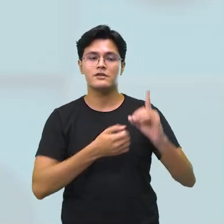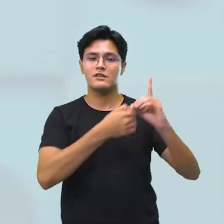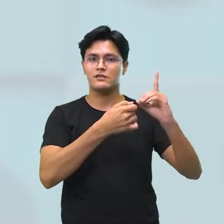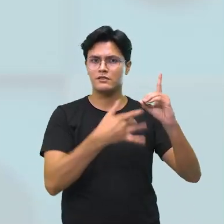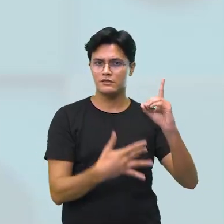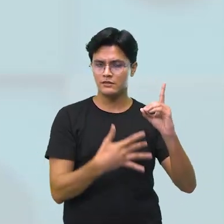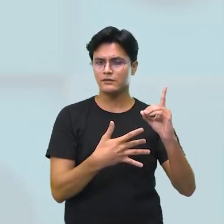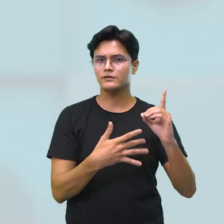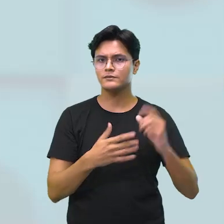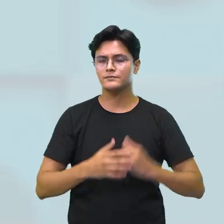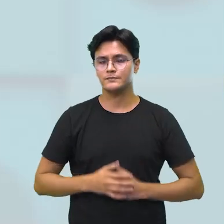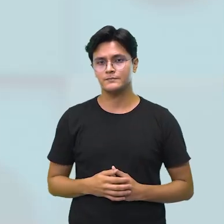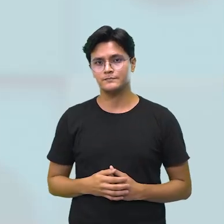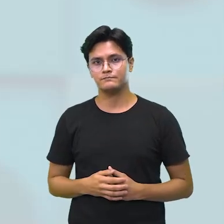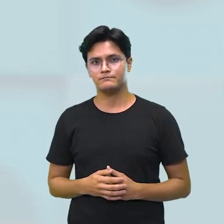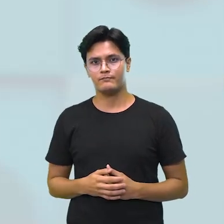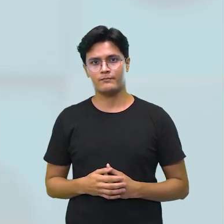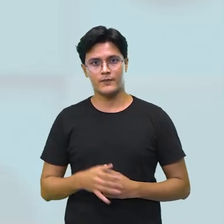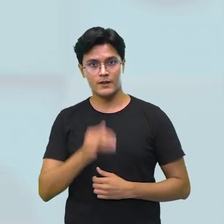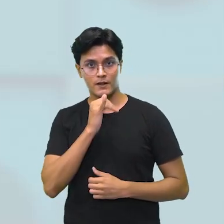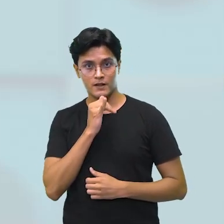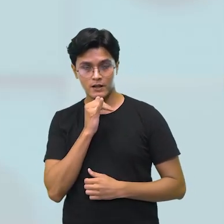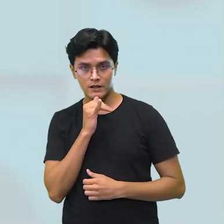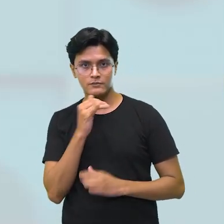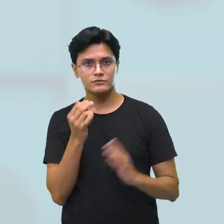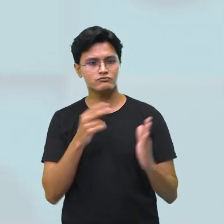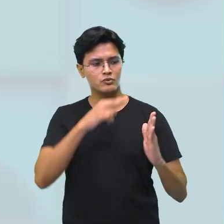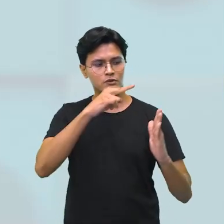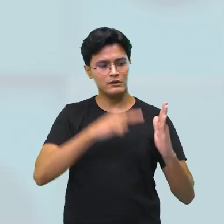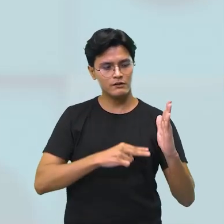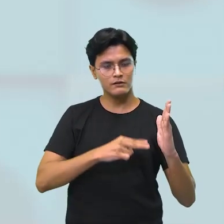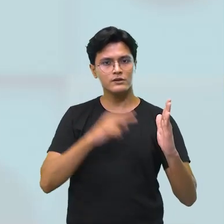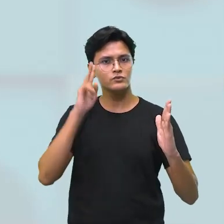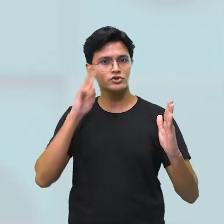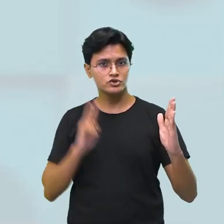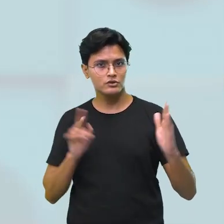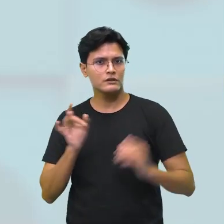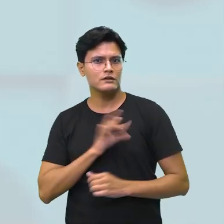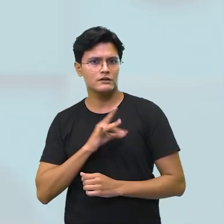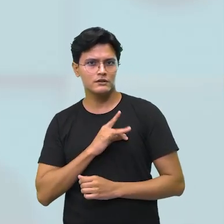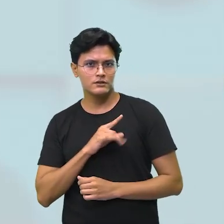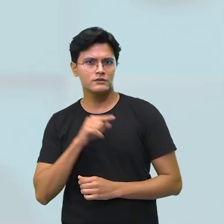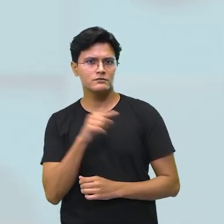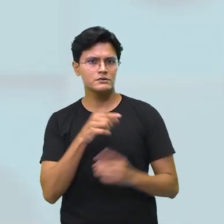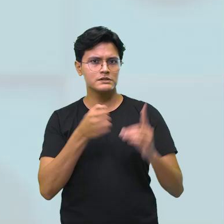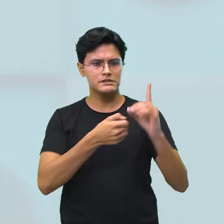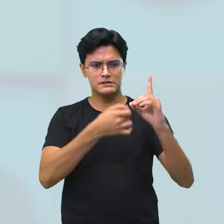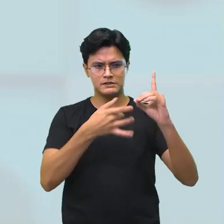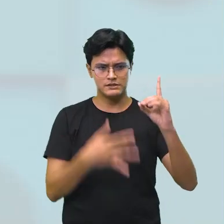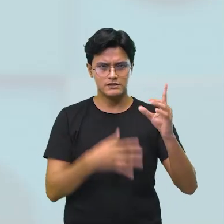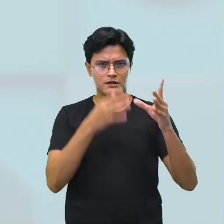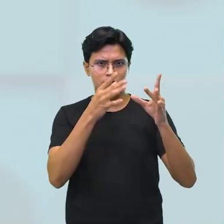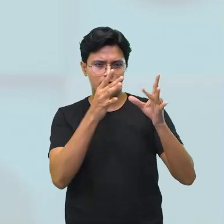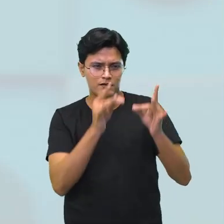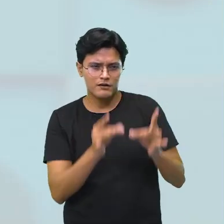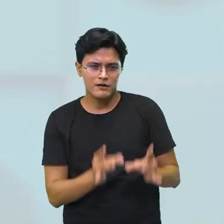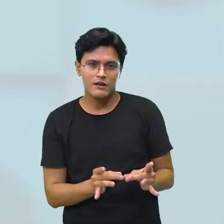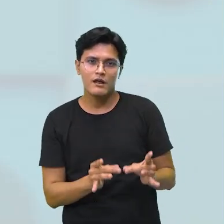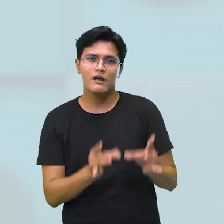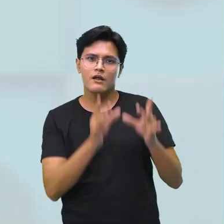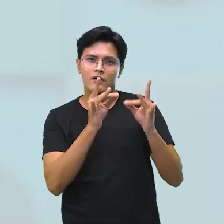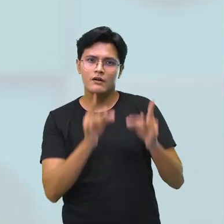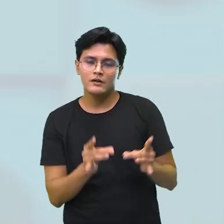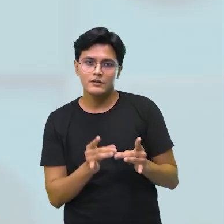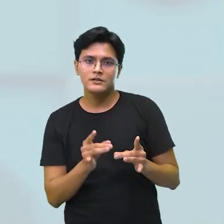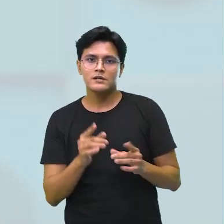atenção que quando a gente está lendo um conto de terror, alguma coisa nesse sentido, eles descrevem bastante, aí fala que o personagem entrou,